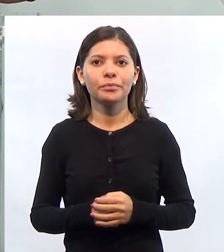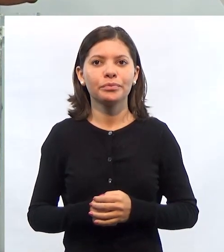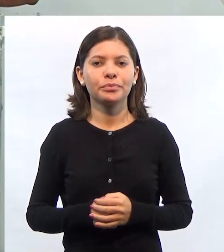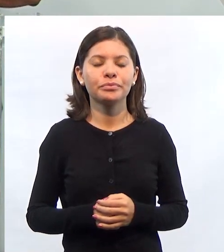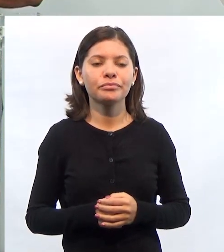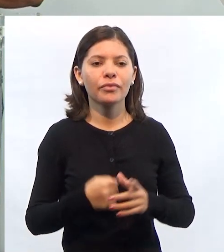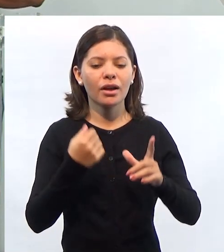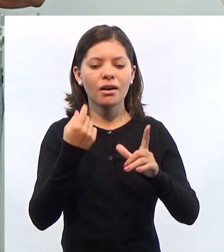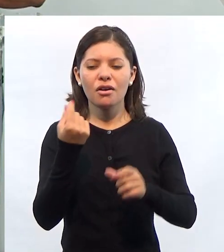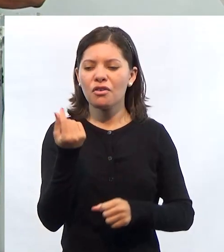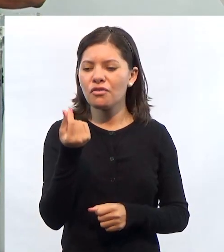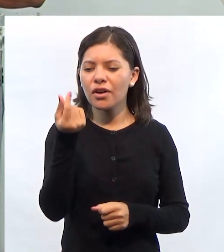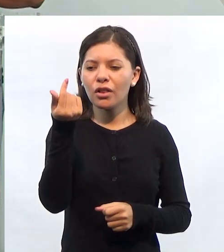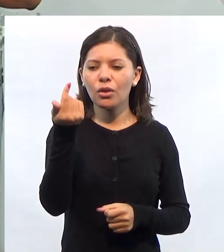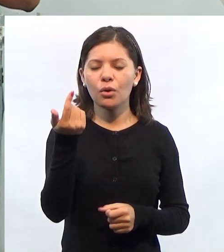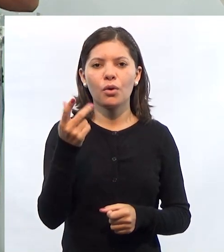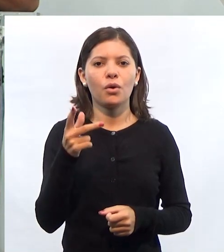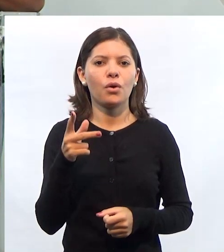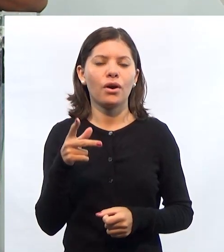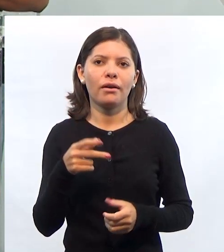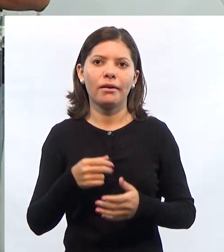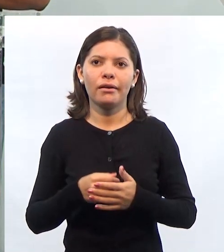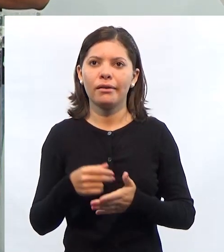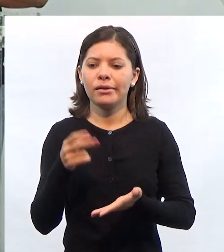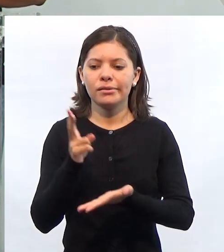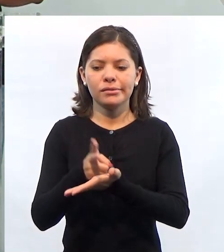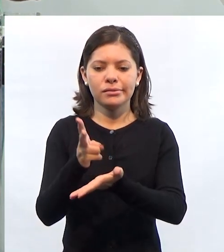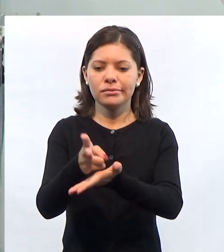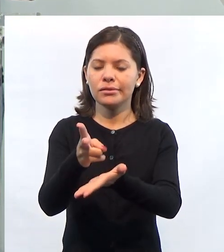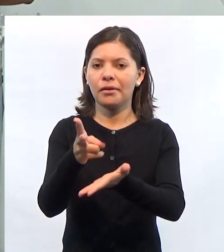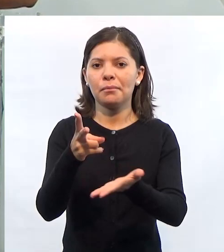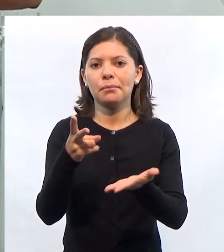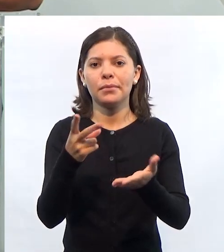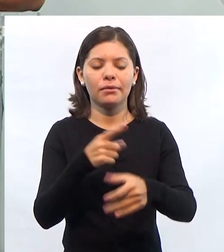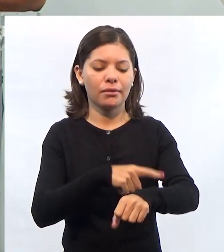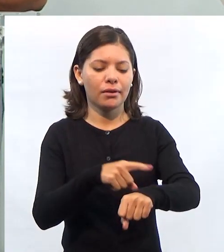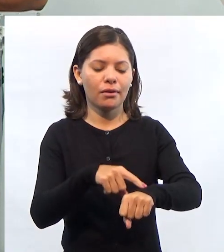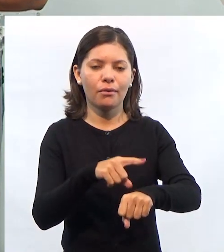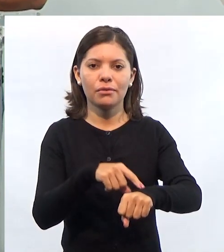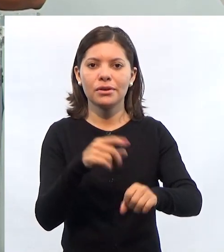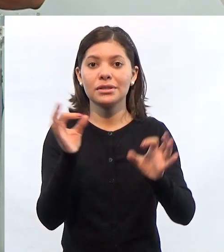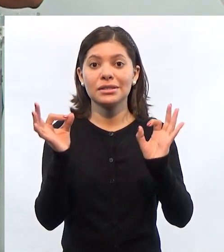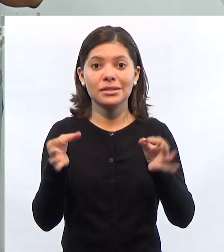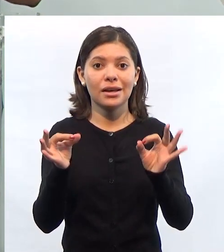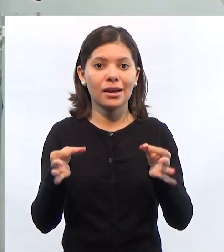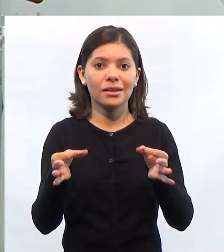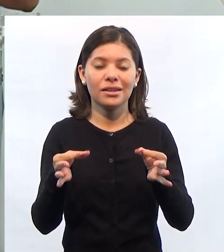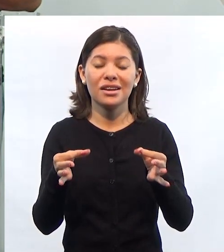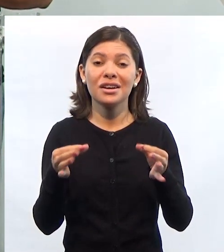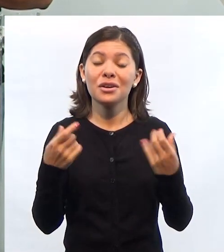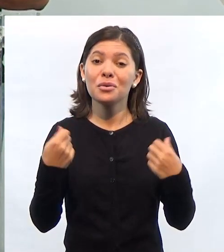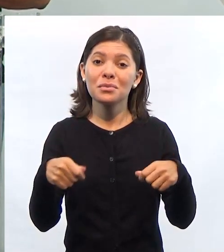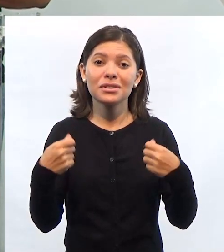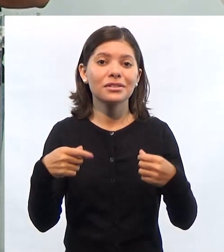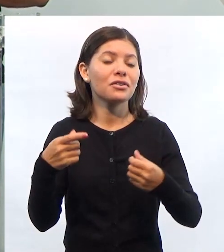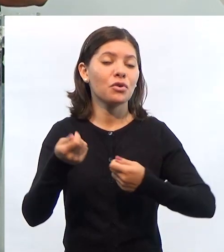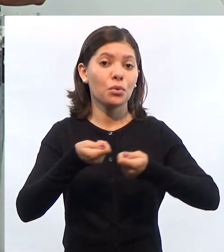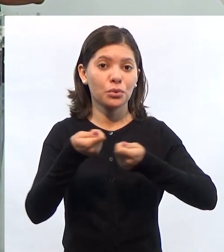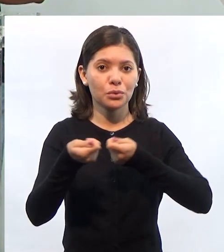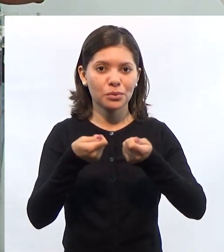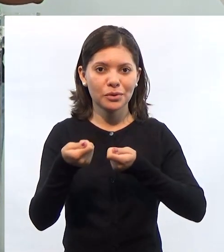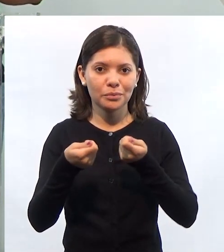o mesmo curso de produção no tempo adequado Então nem haveria necessidade de você fazer o controle você precisa controlar